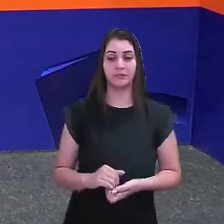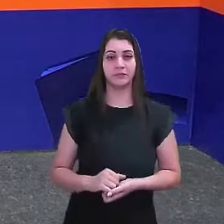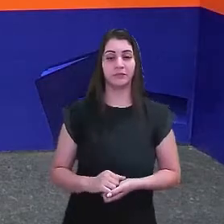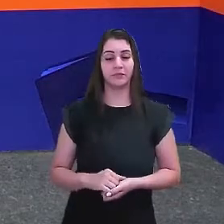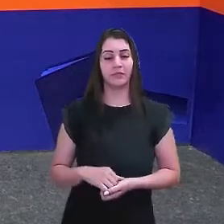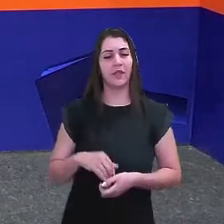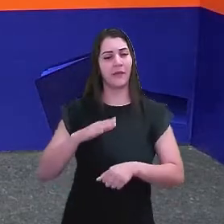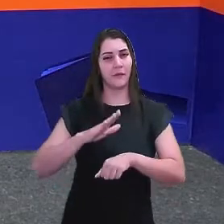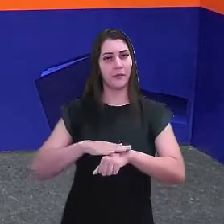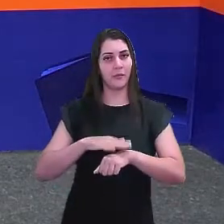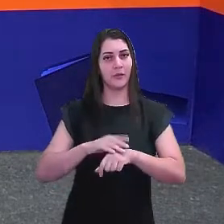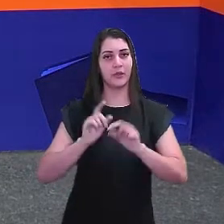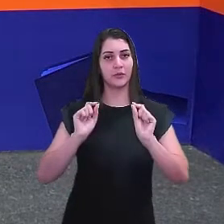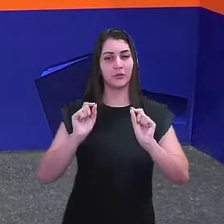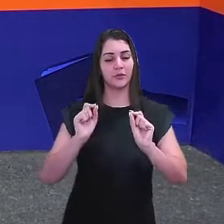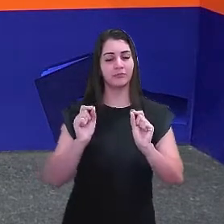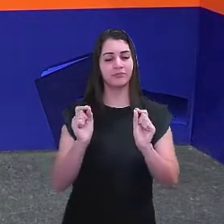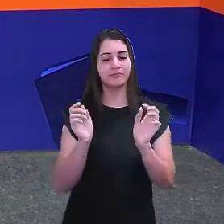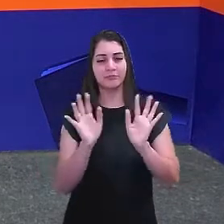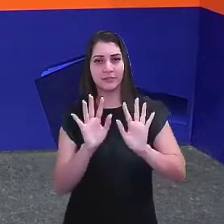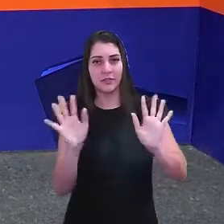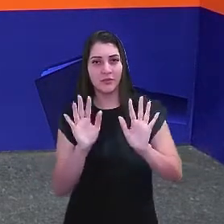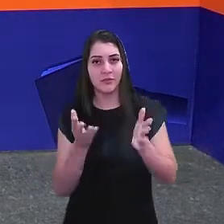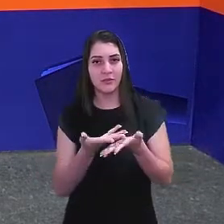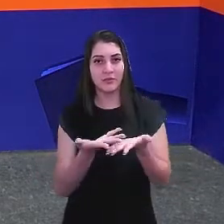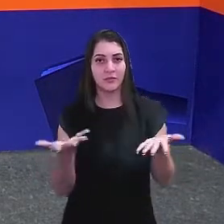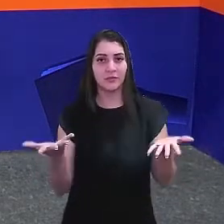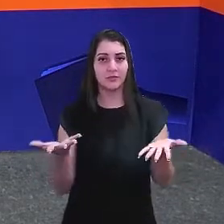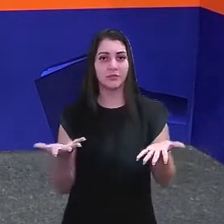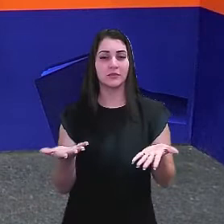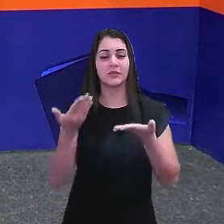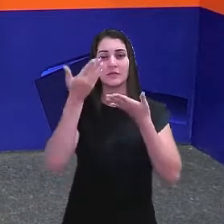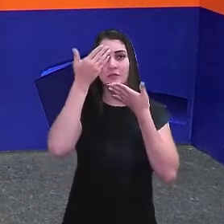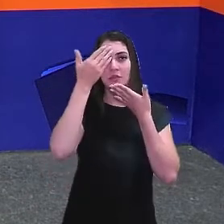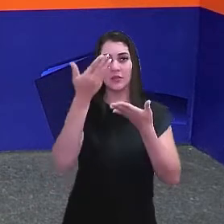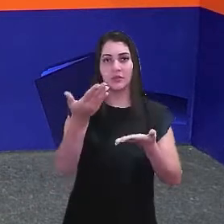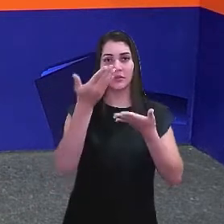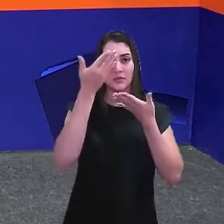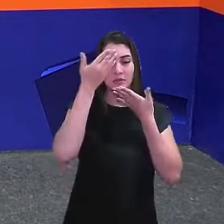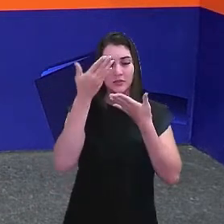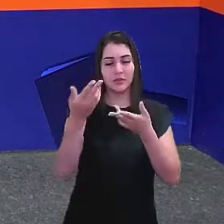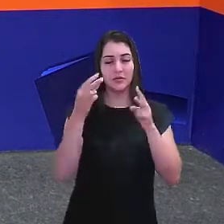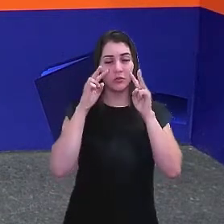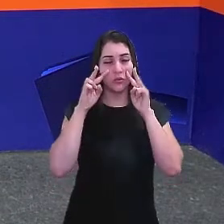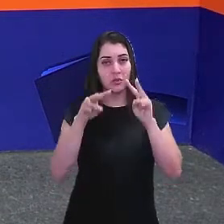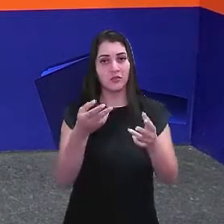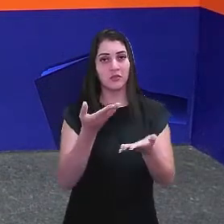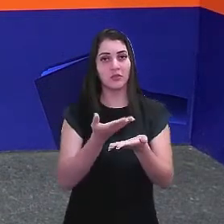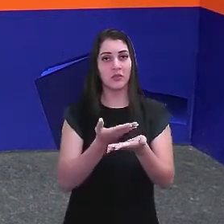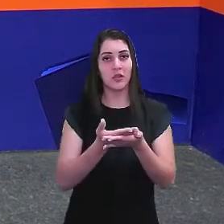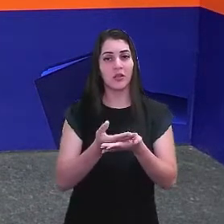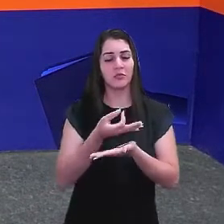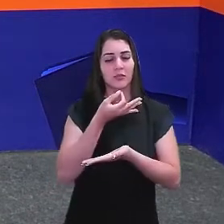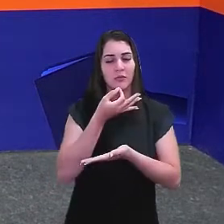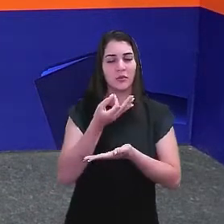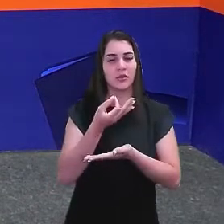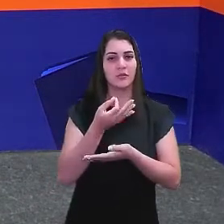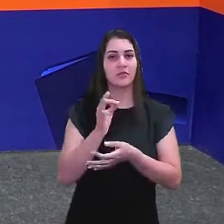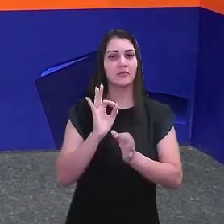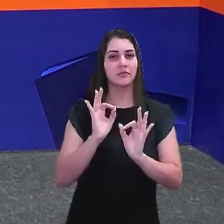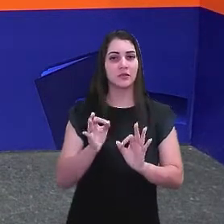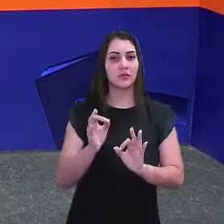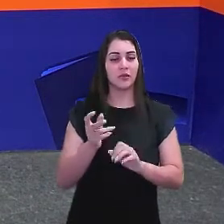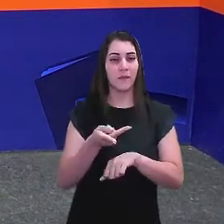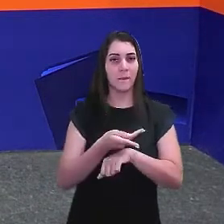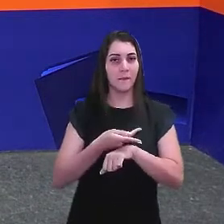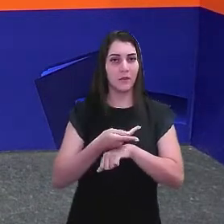Esse é aquele momento que eu vou me despedindo de vocês. Vou agradecendo por vocês terem assistido essa aula. E uma dicasinha, viu? Procure